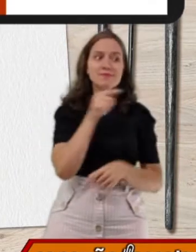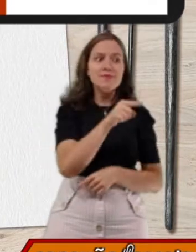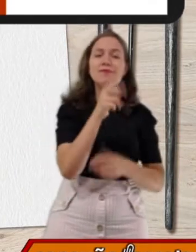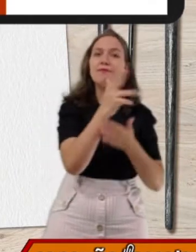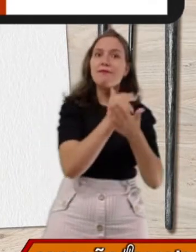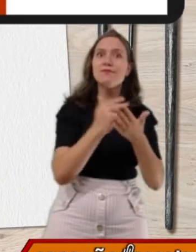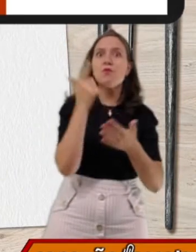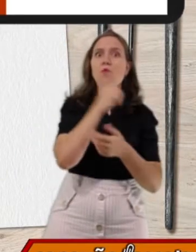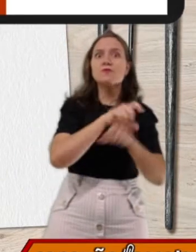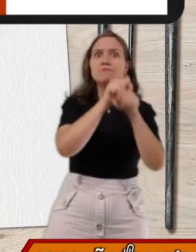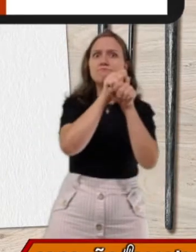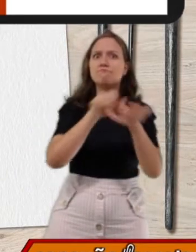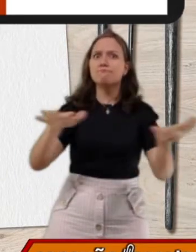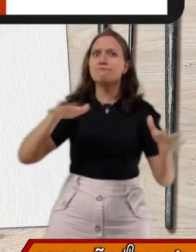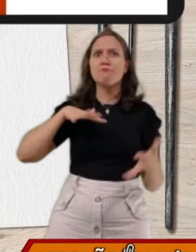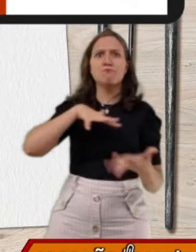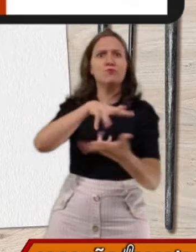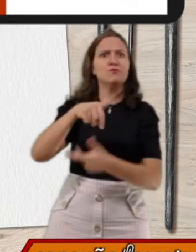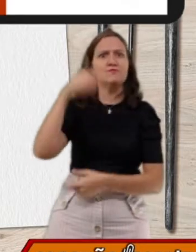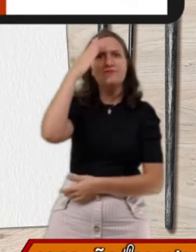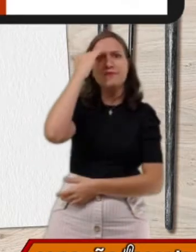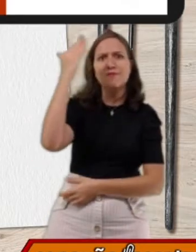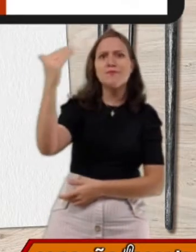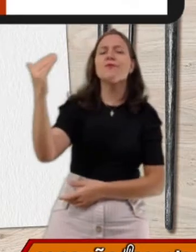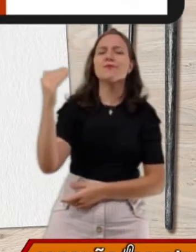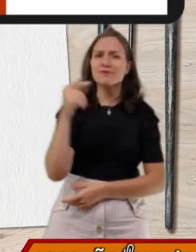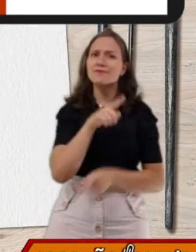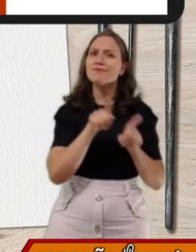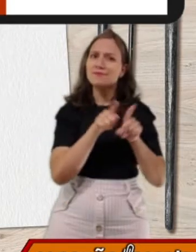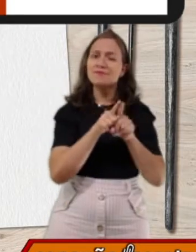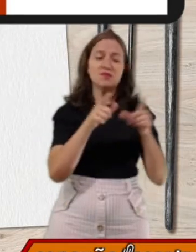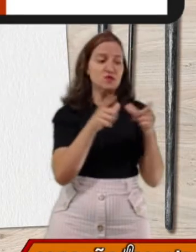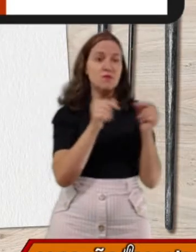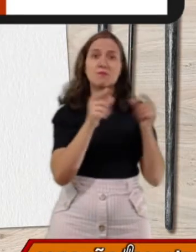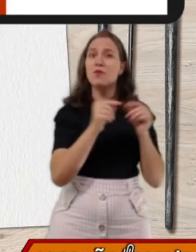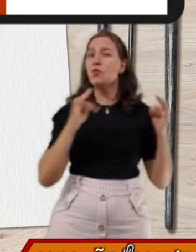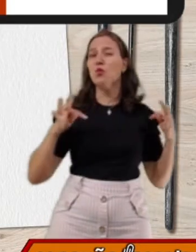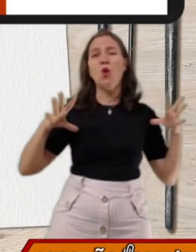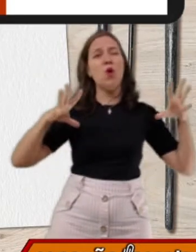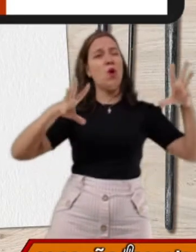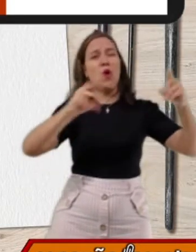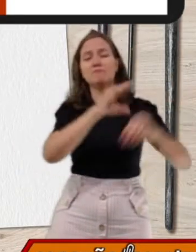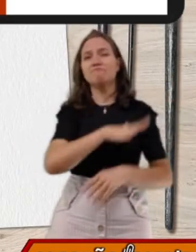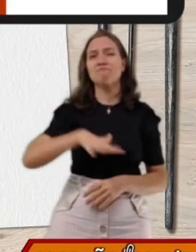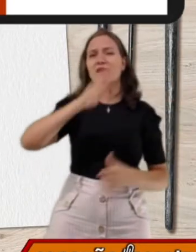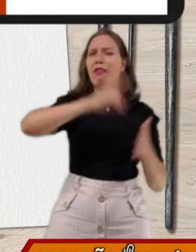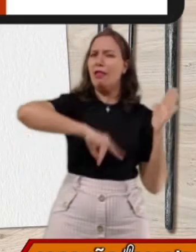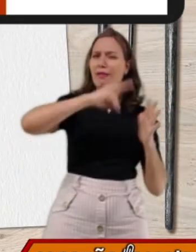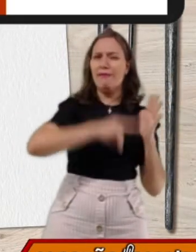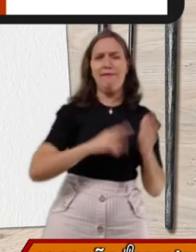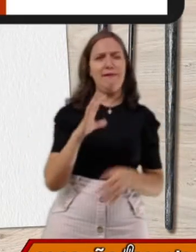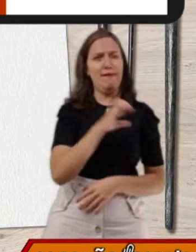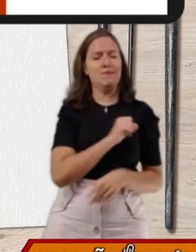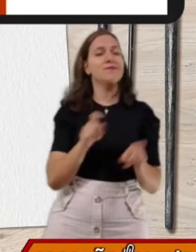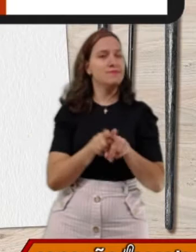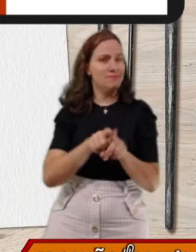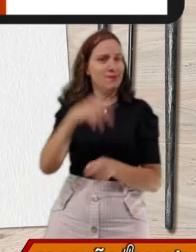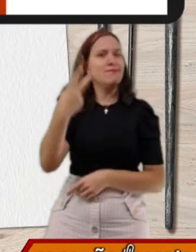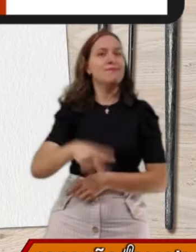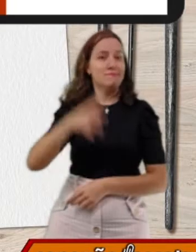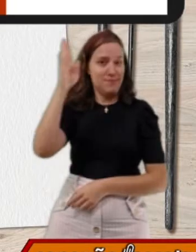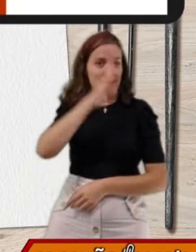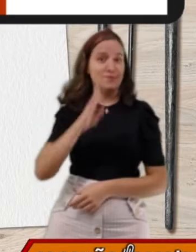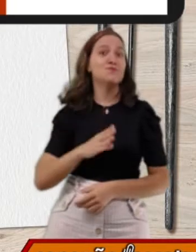o mundo que ganhou Japão e lá a gente todo mundo lê se amarra gosta Inclusive a gente aqui também tenho certeza